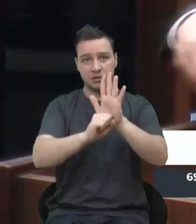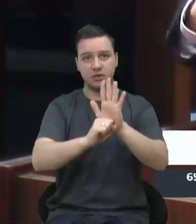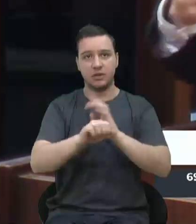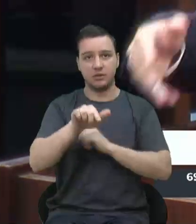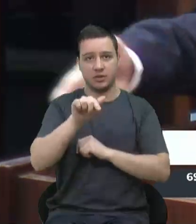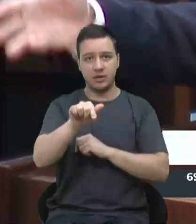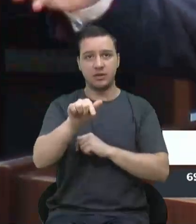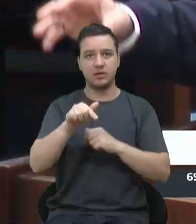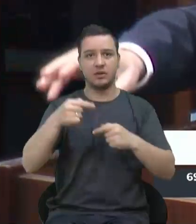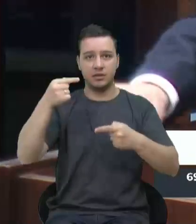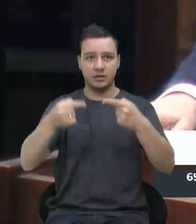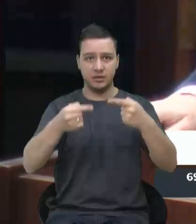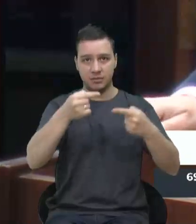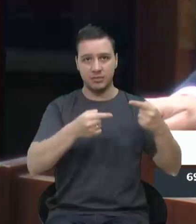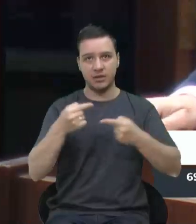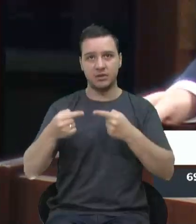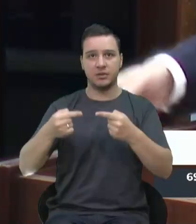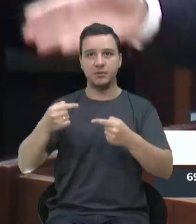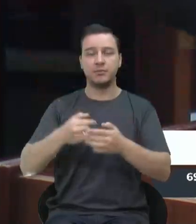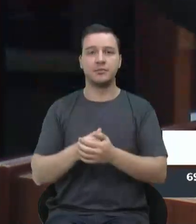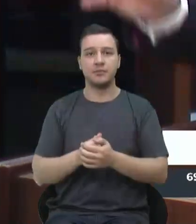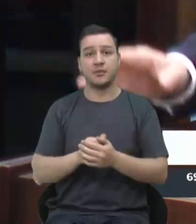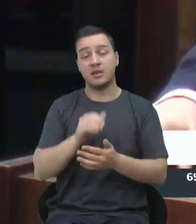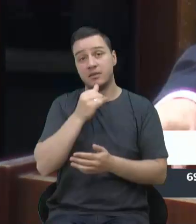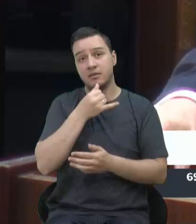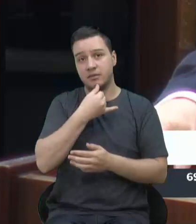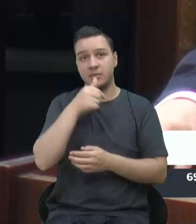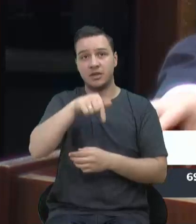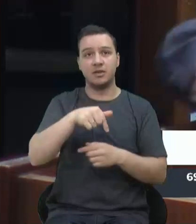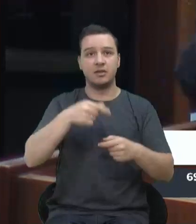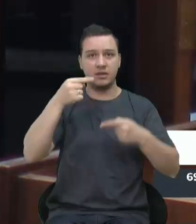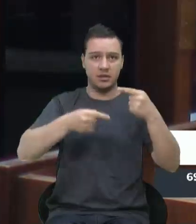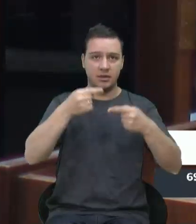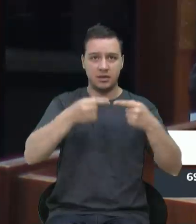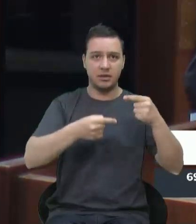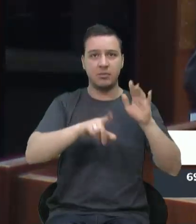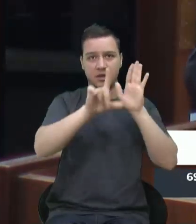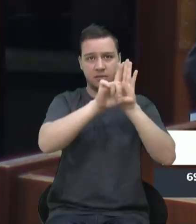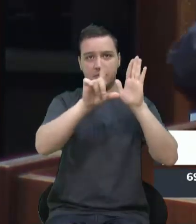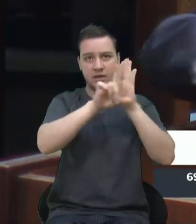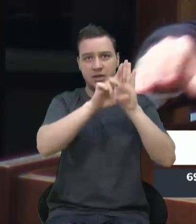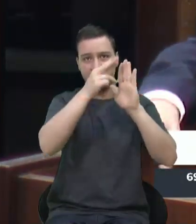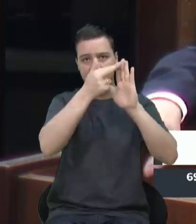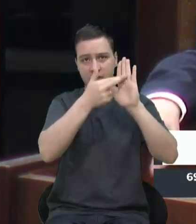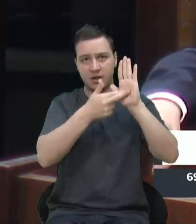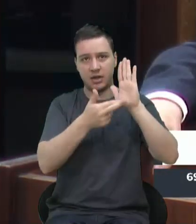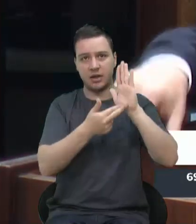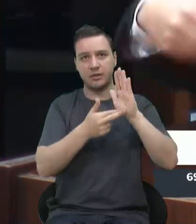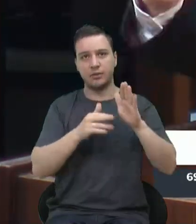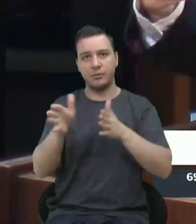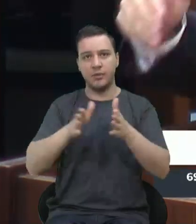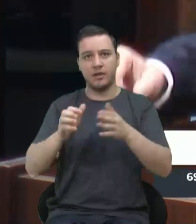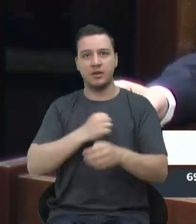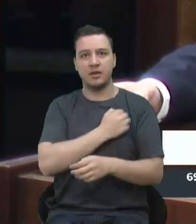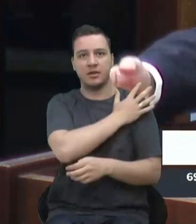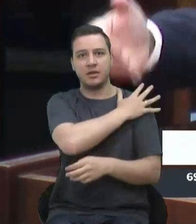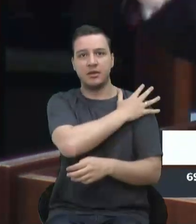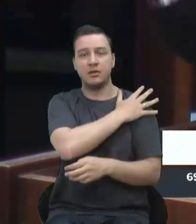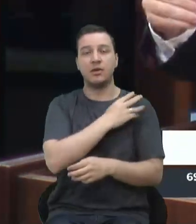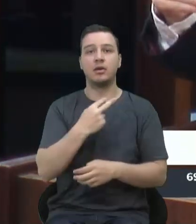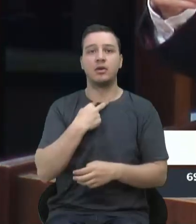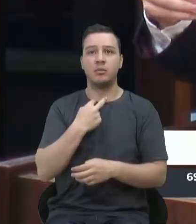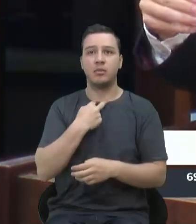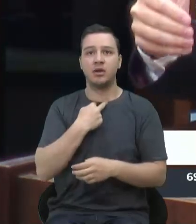pena que esse debate, por força do Decreto-Lei 201, que é um estatuto normativo da época da ditadura, não tenha permitido